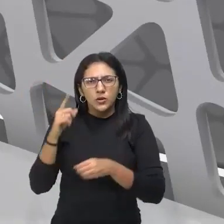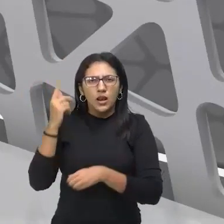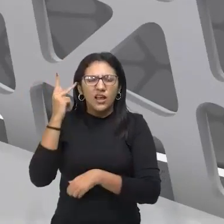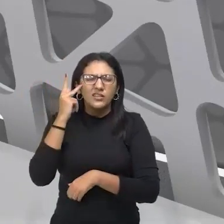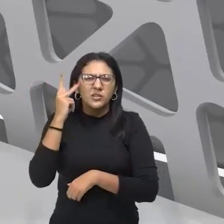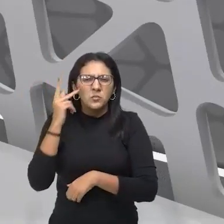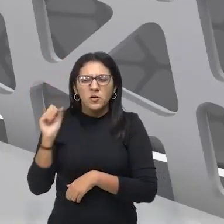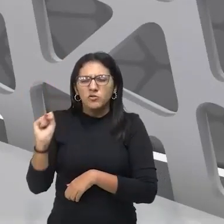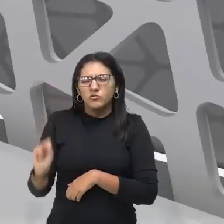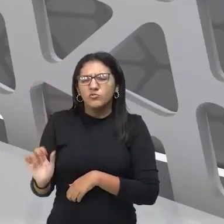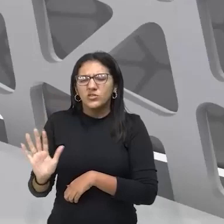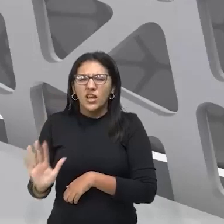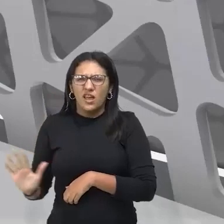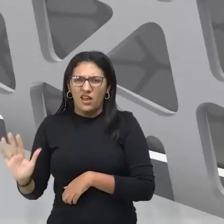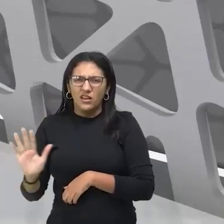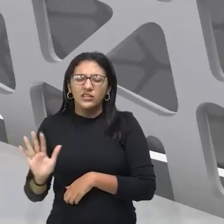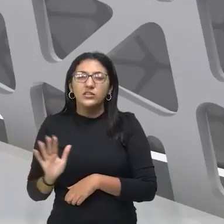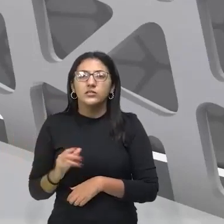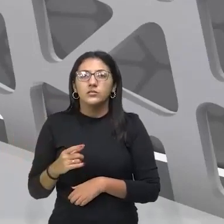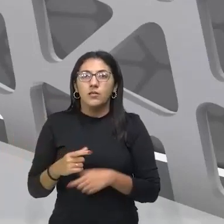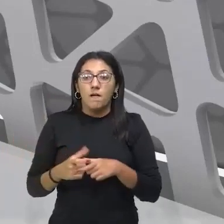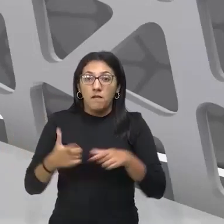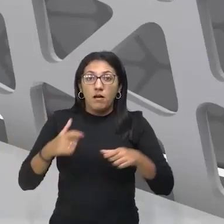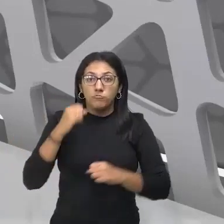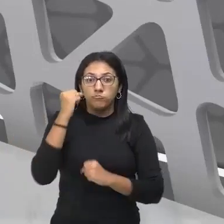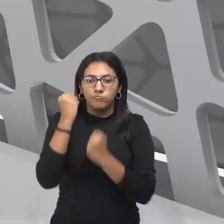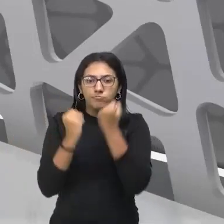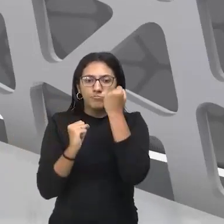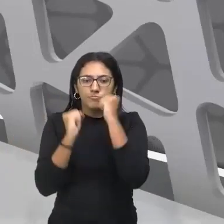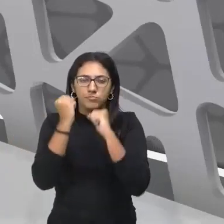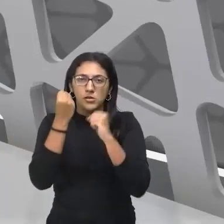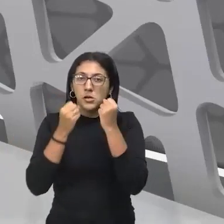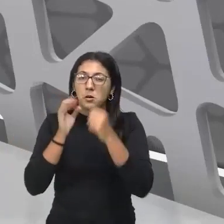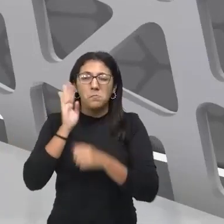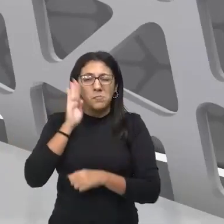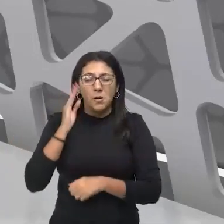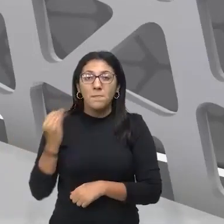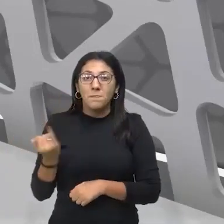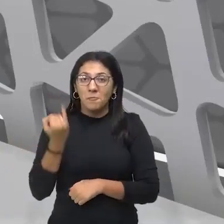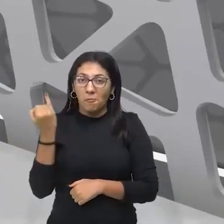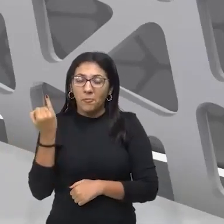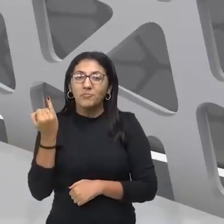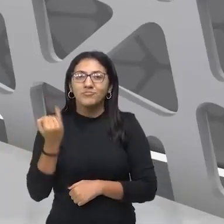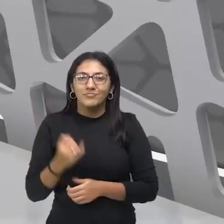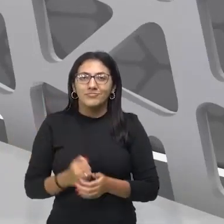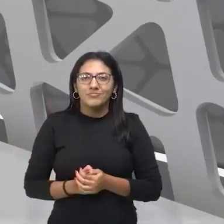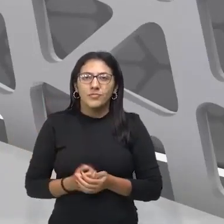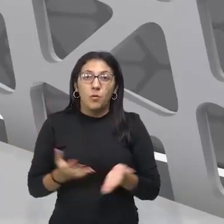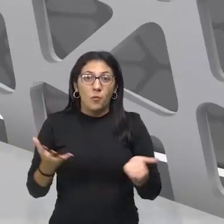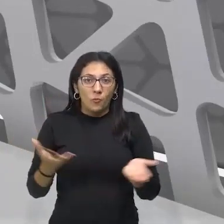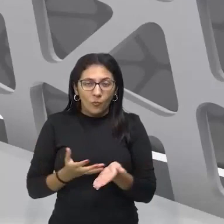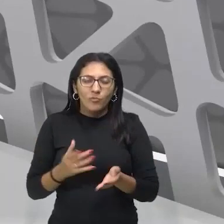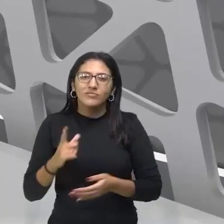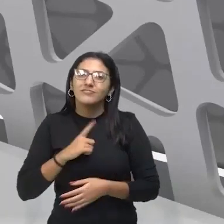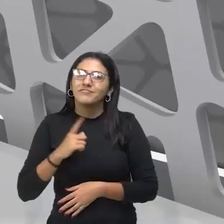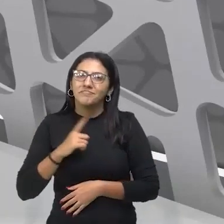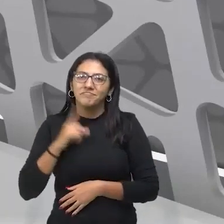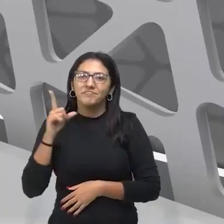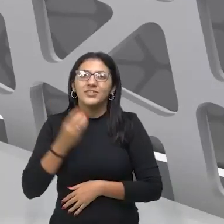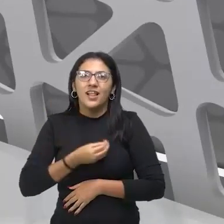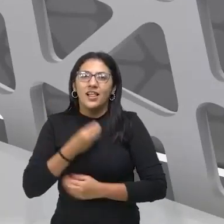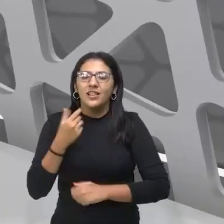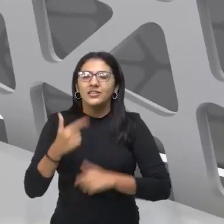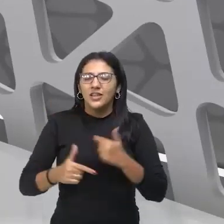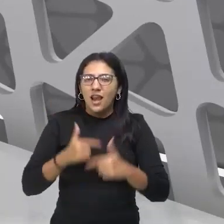São Paulo, né, do sudeste de São Paulo, grandes fábricas de grandes montadoras que até os dias de hoje,